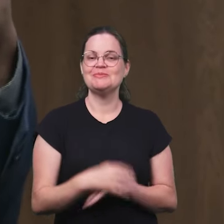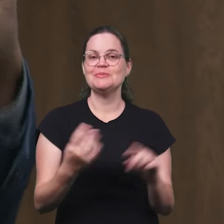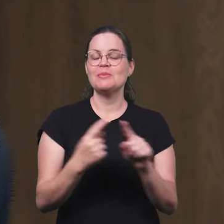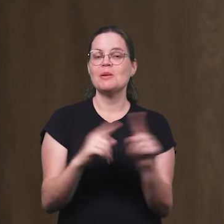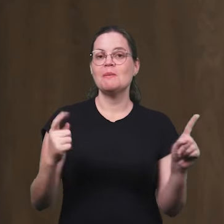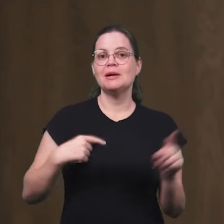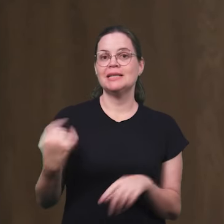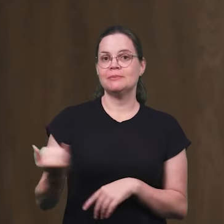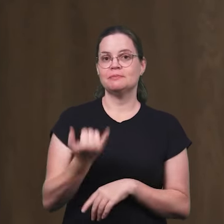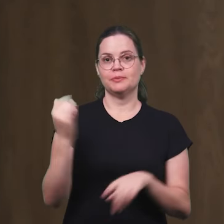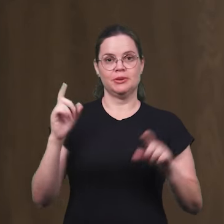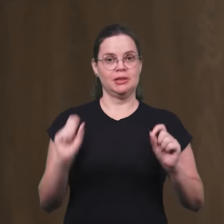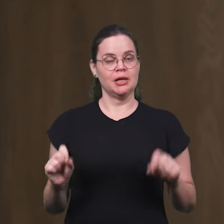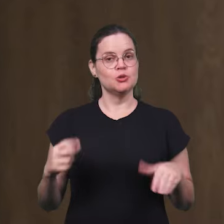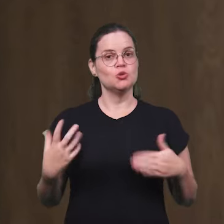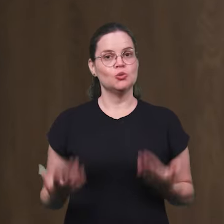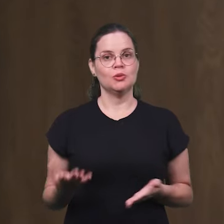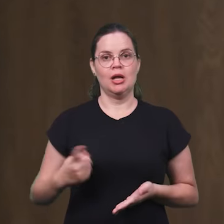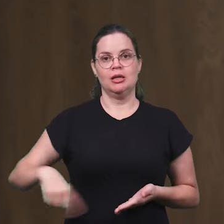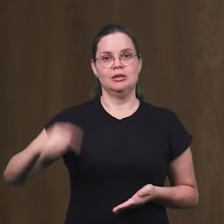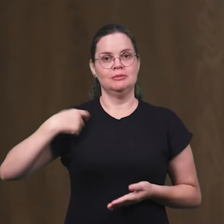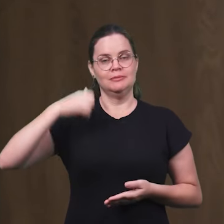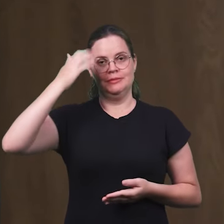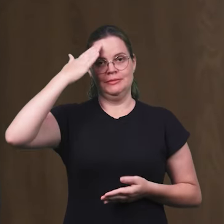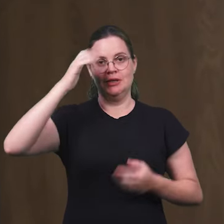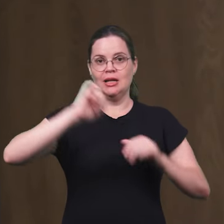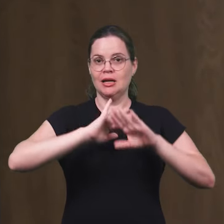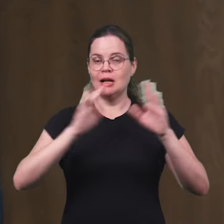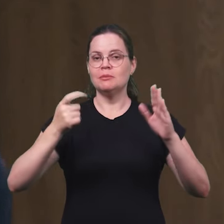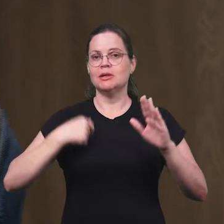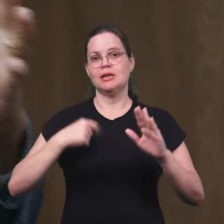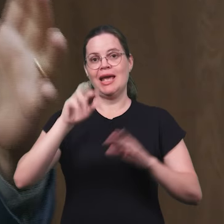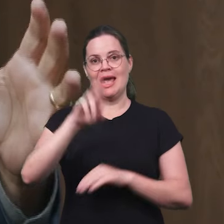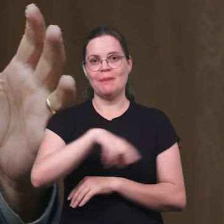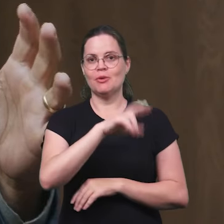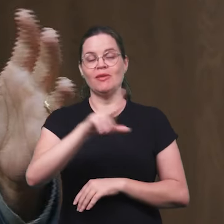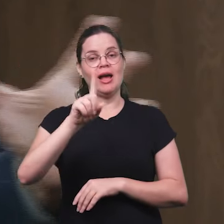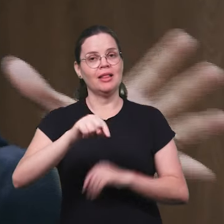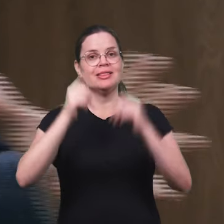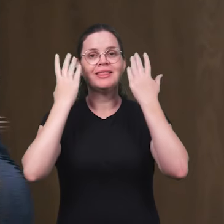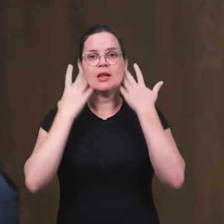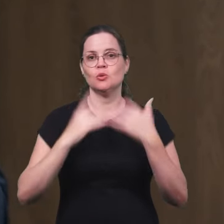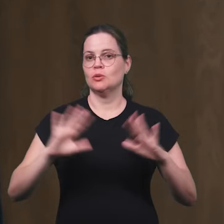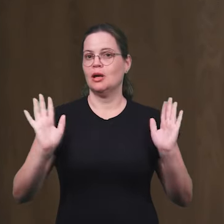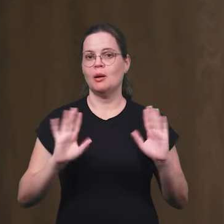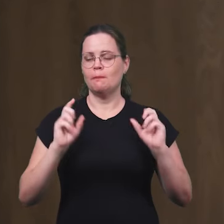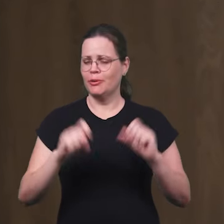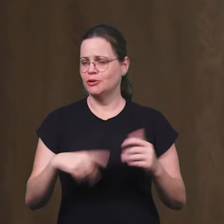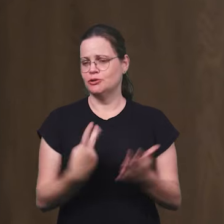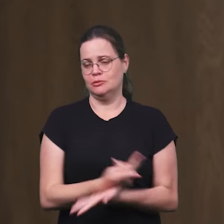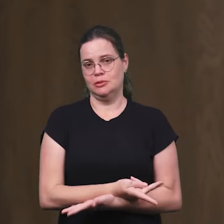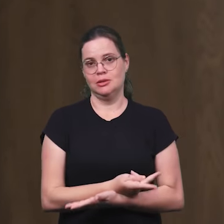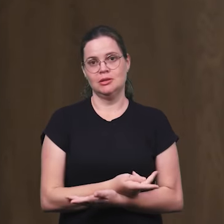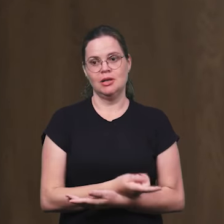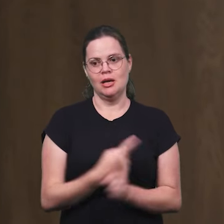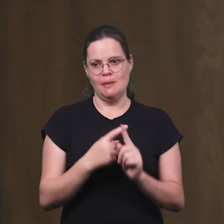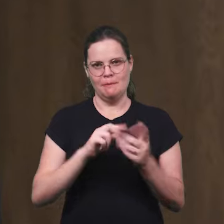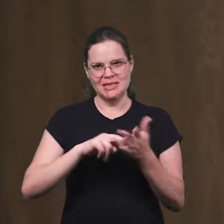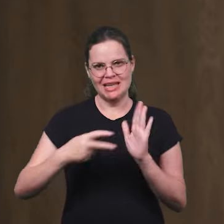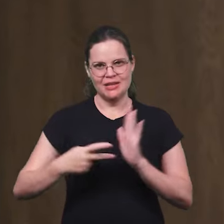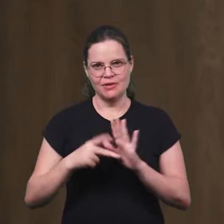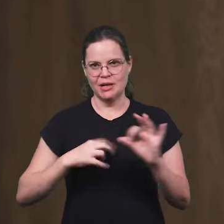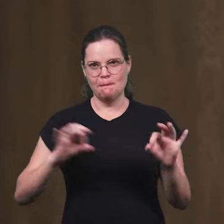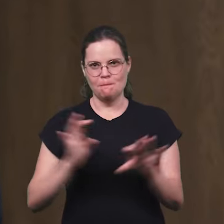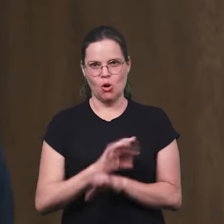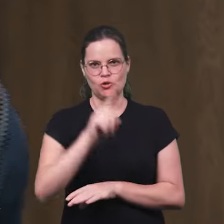da jornada a reprovação. E ela obviamente não define que você não tem capacidade. Muita gente